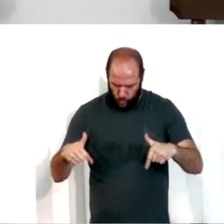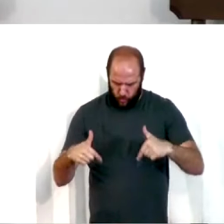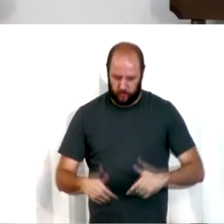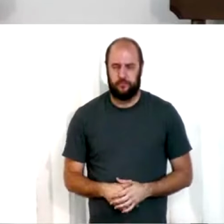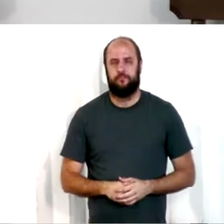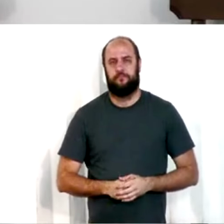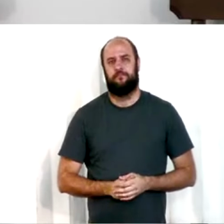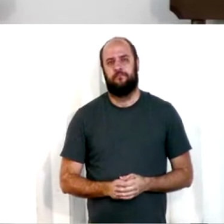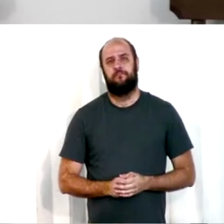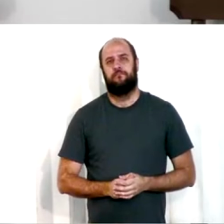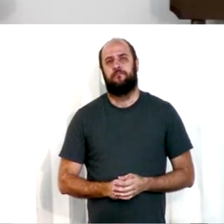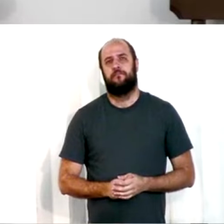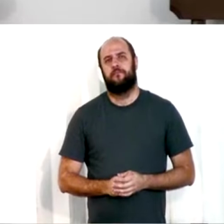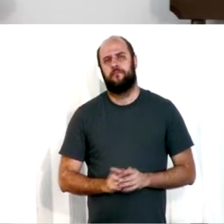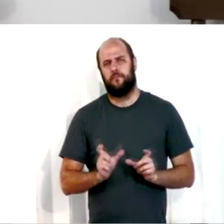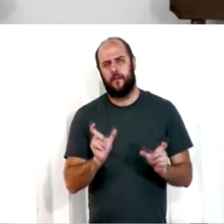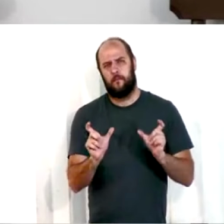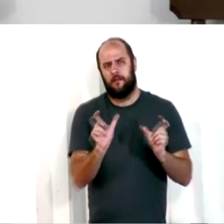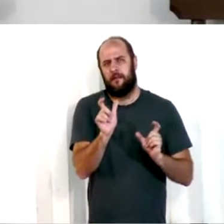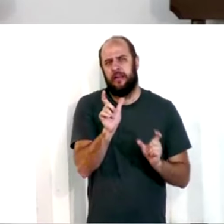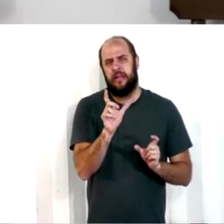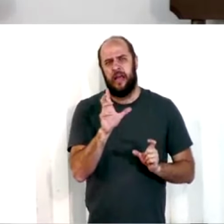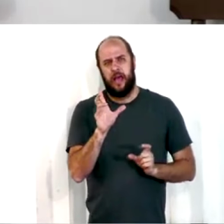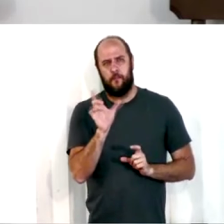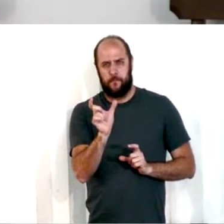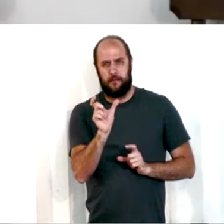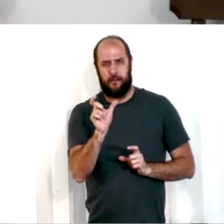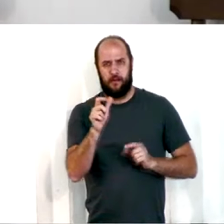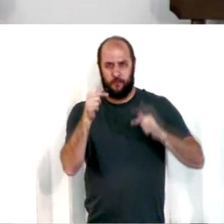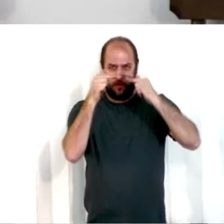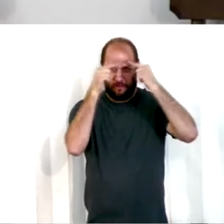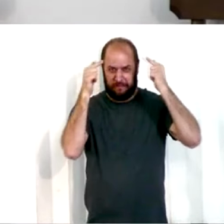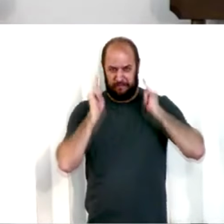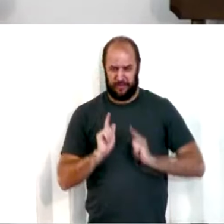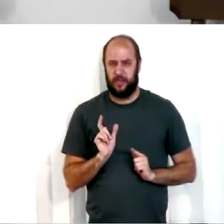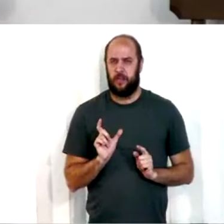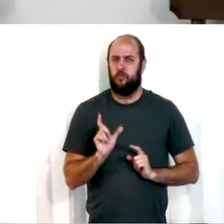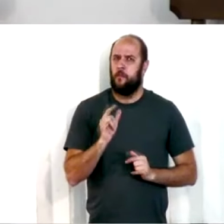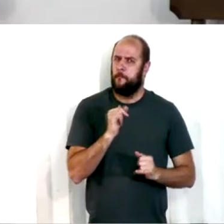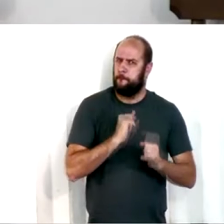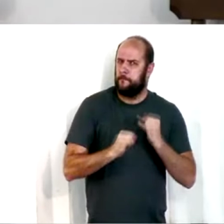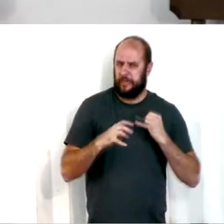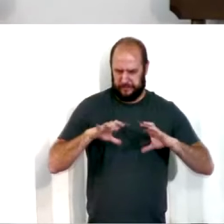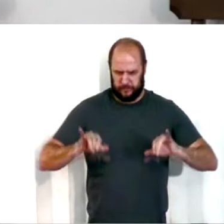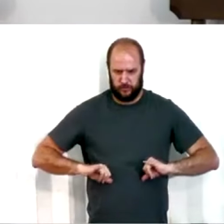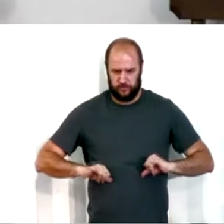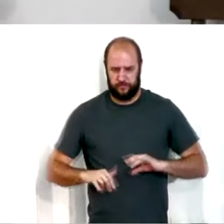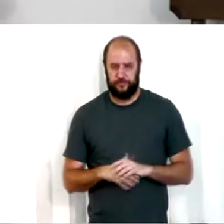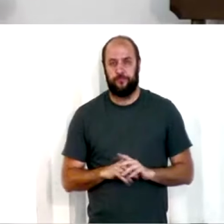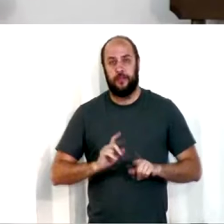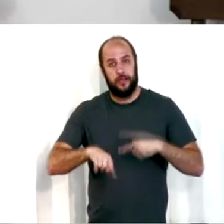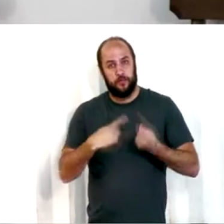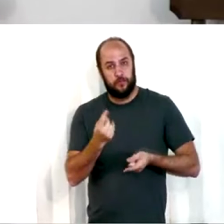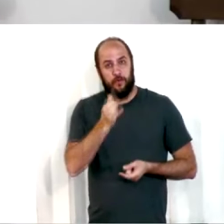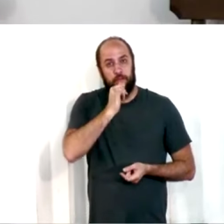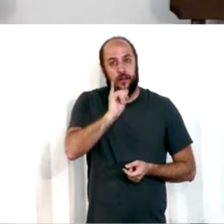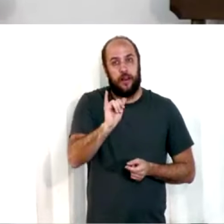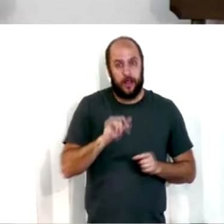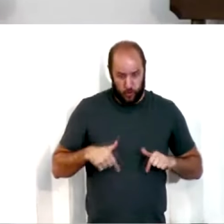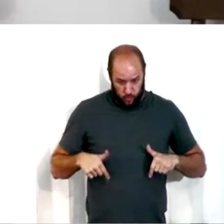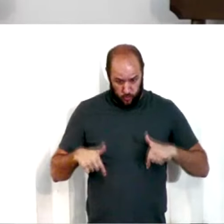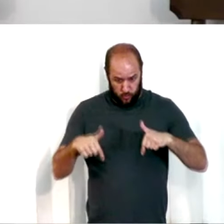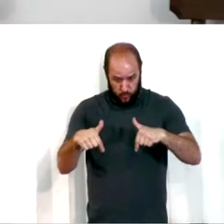agonizomai. Parece agonizar, né? No capítulo 2, verso 1, ele fala de grande luta. E aí a gente tem a forma substantiva,